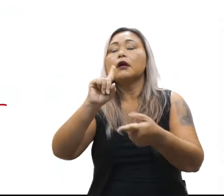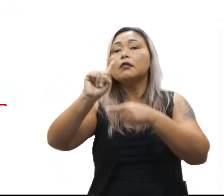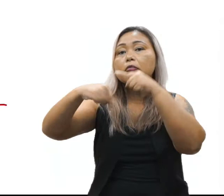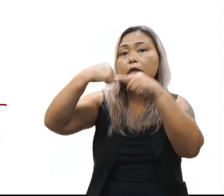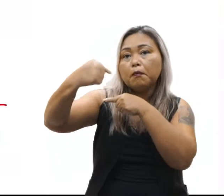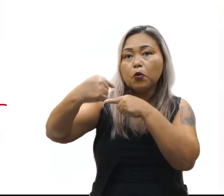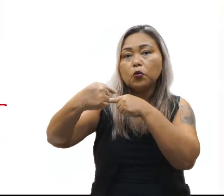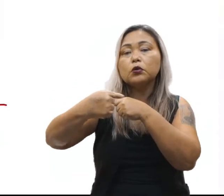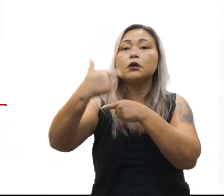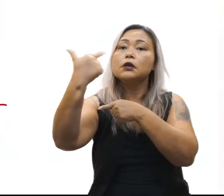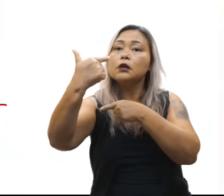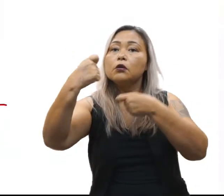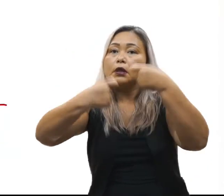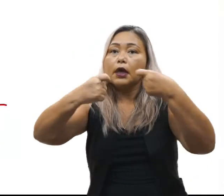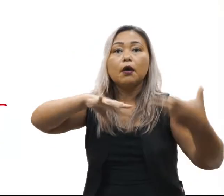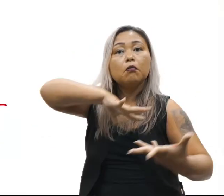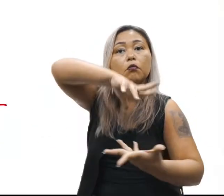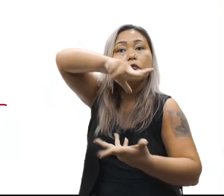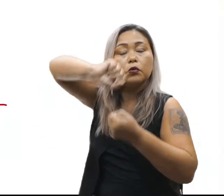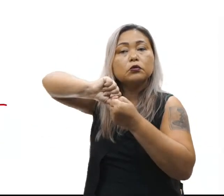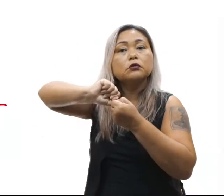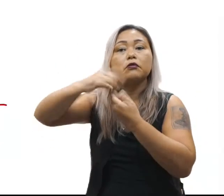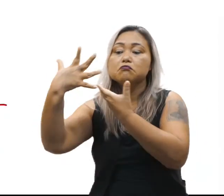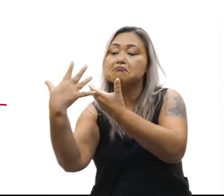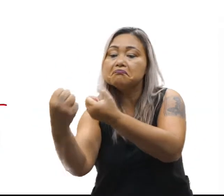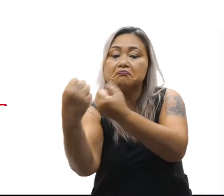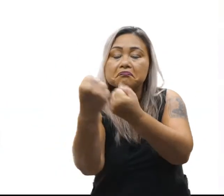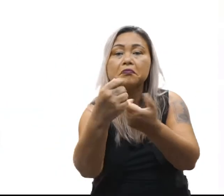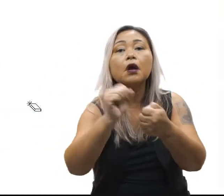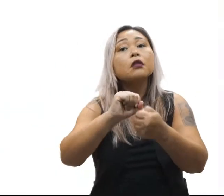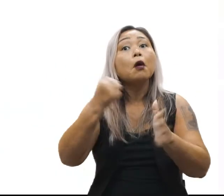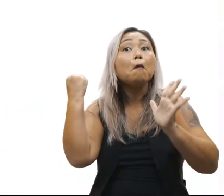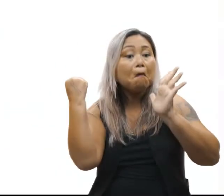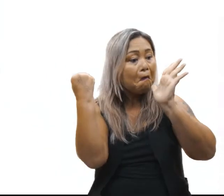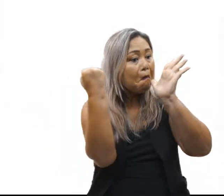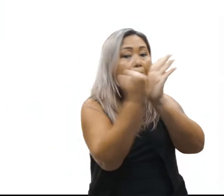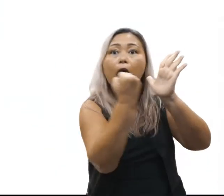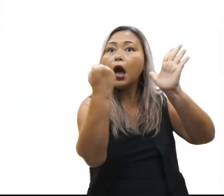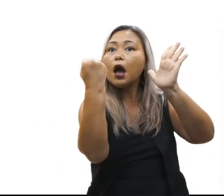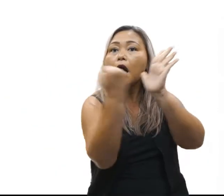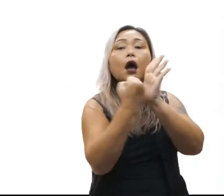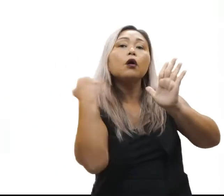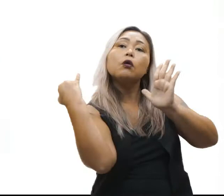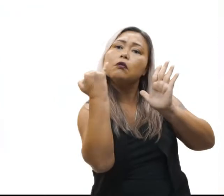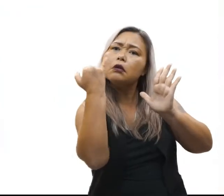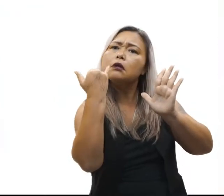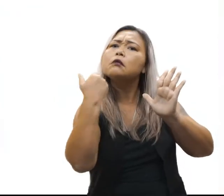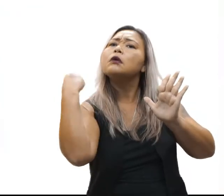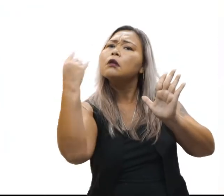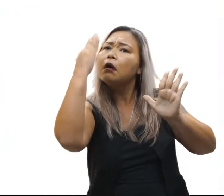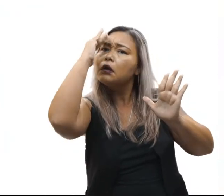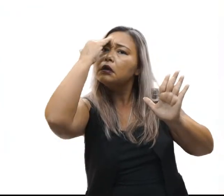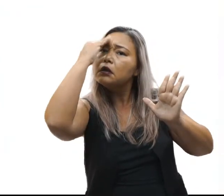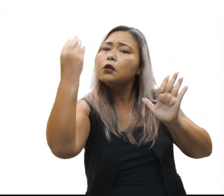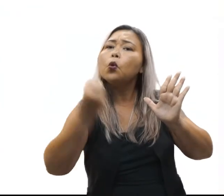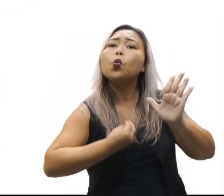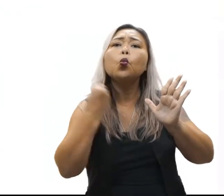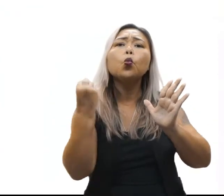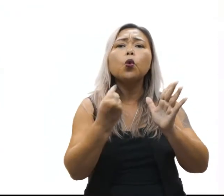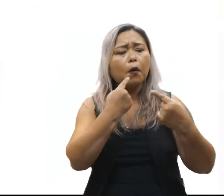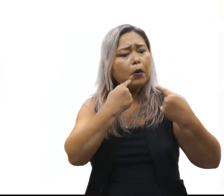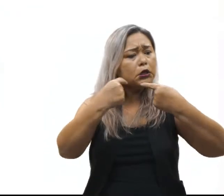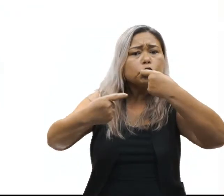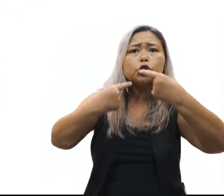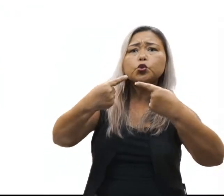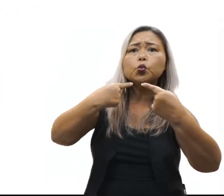Segunda Guerra Mundial, tá? Então, assim, são marcos importantes para a gente entender, são discussões, né?